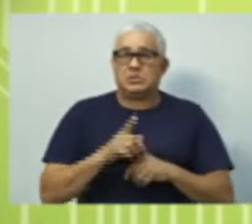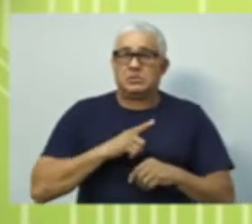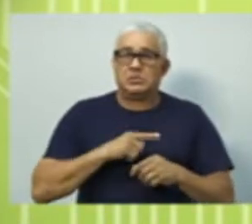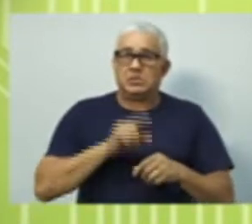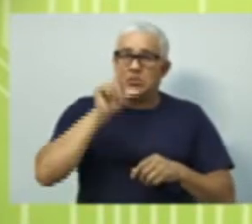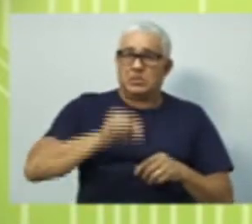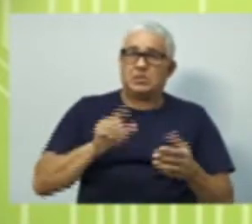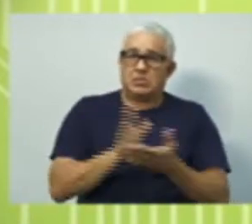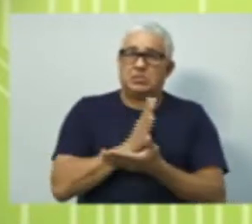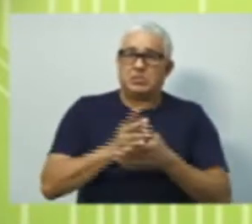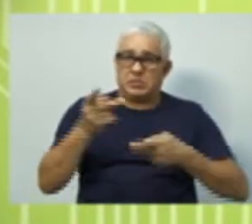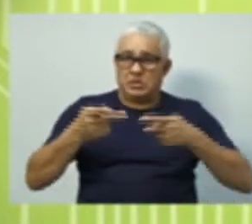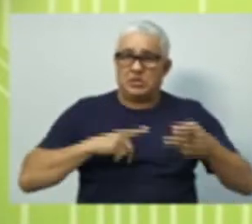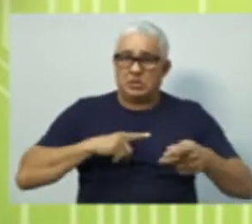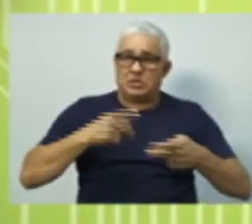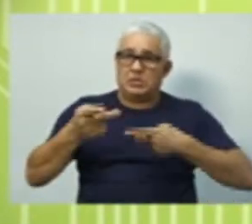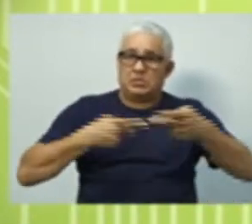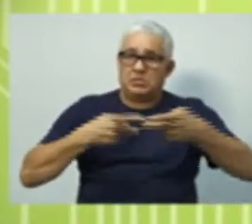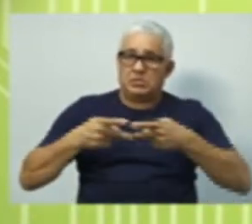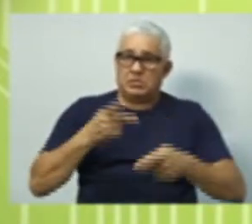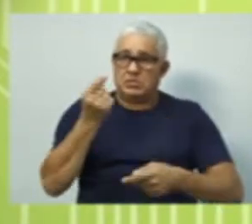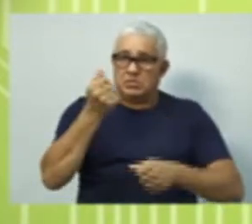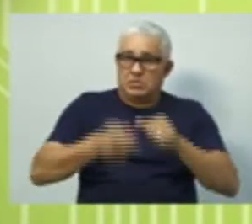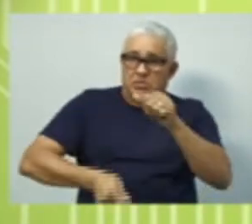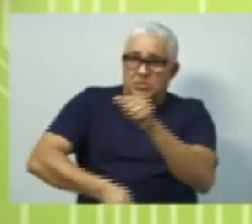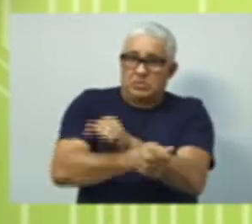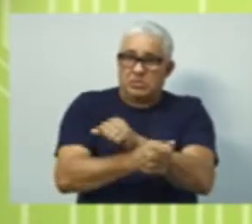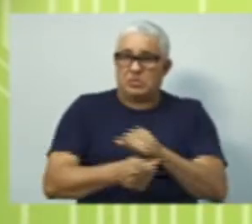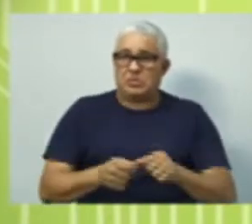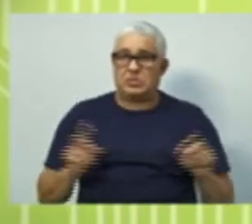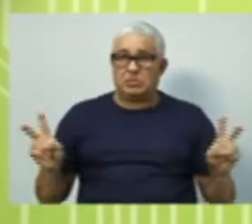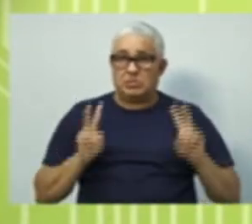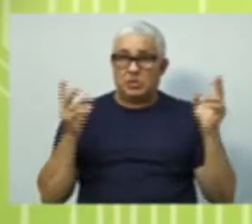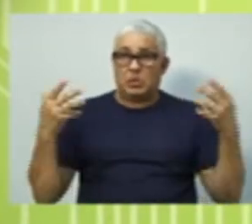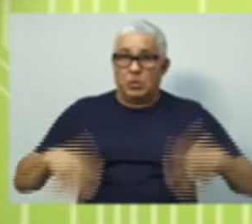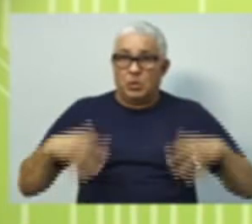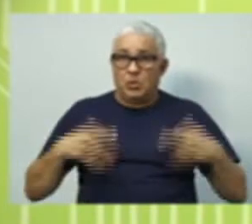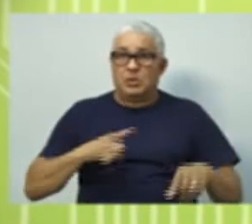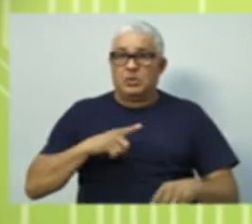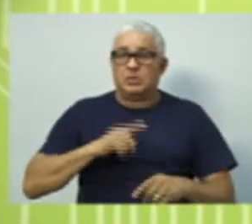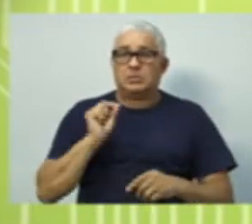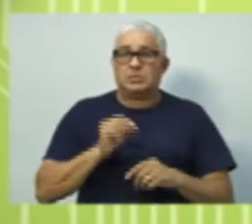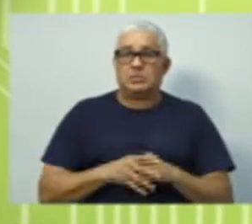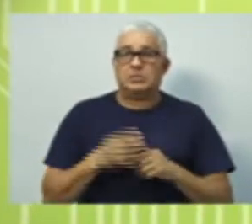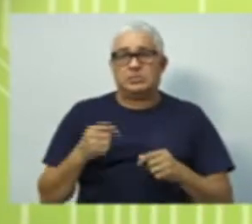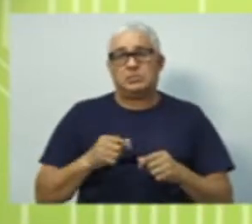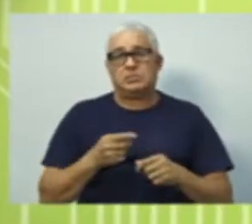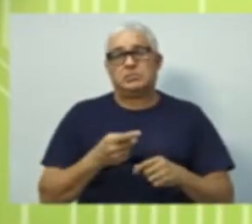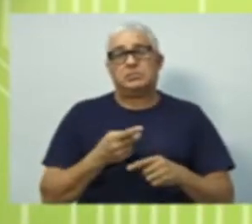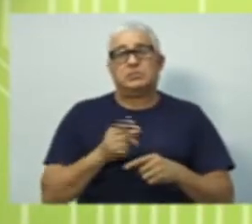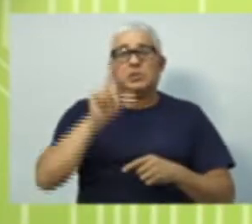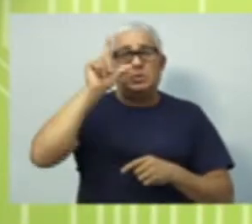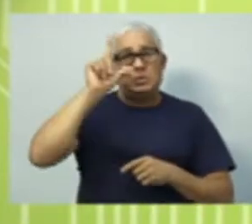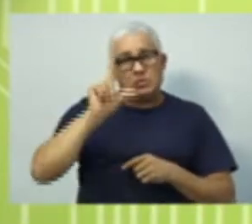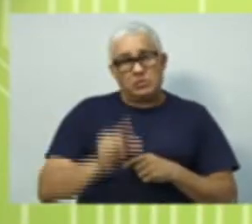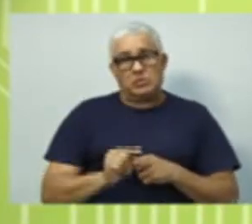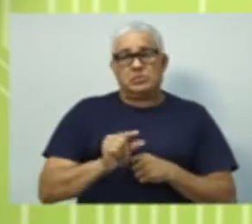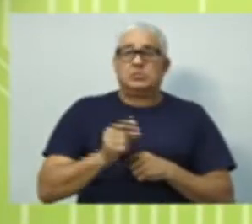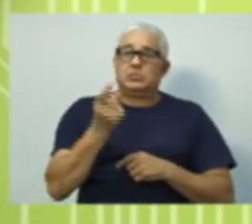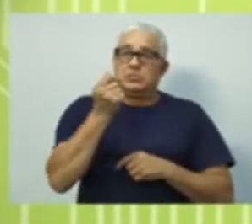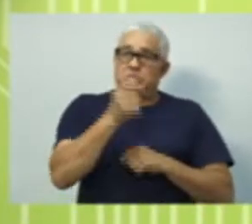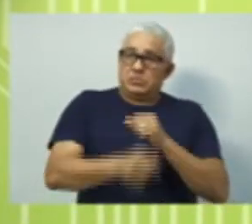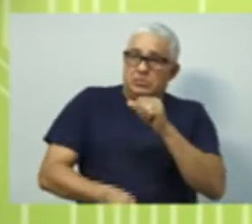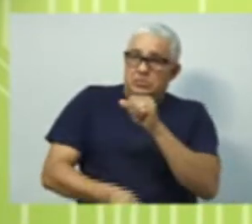menor. Se tem um planejamento de investimento de algo muito valoroso, ele já tende o quê? A procurar reduzir, fazer os